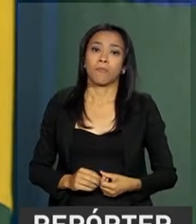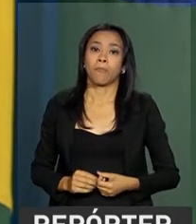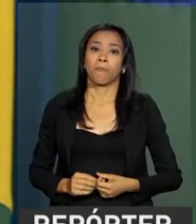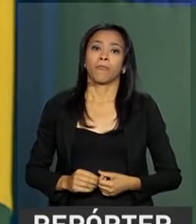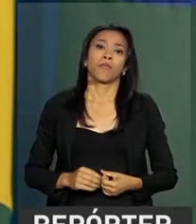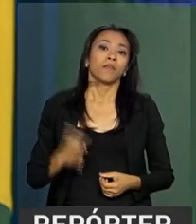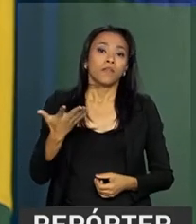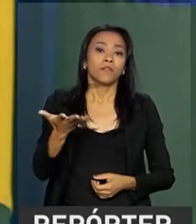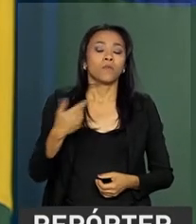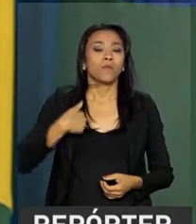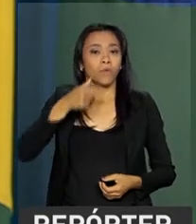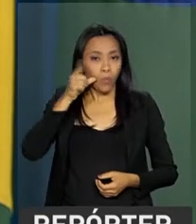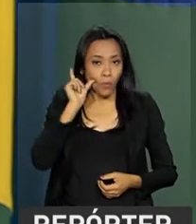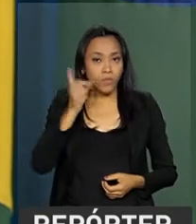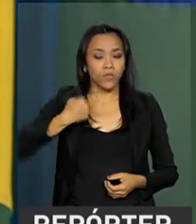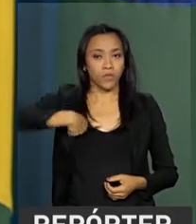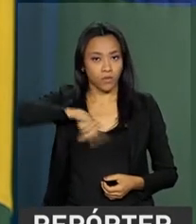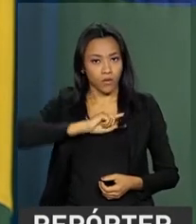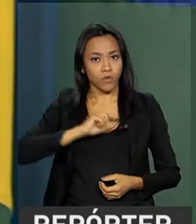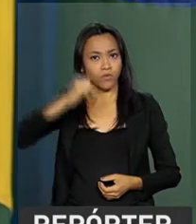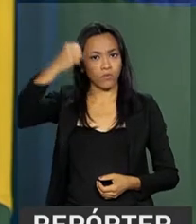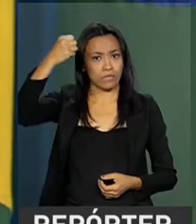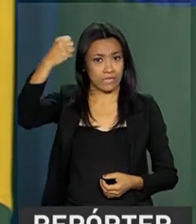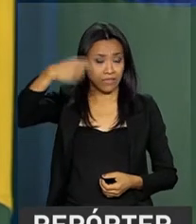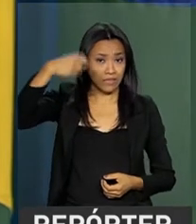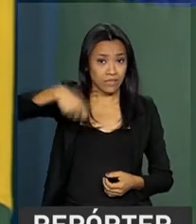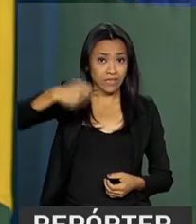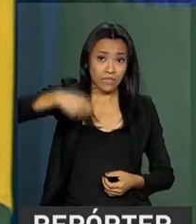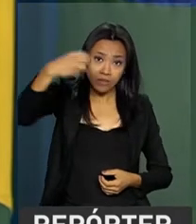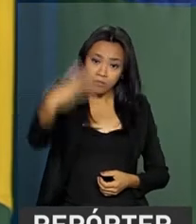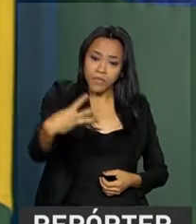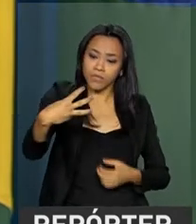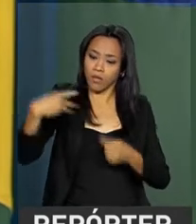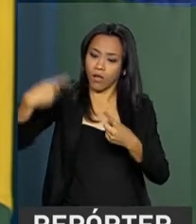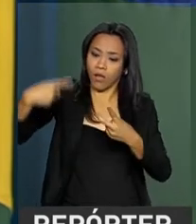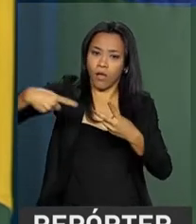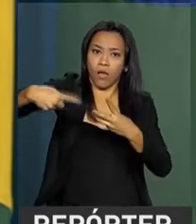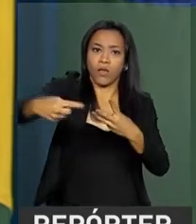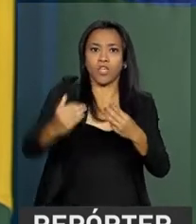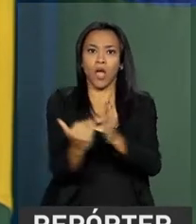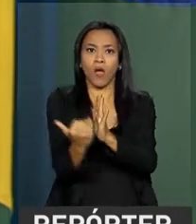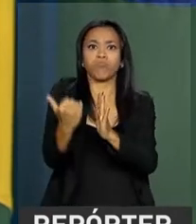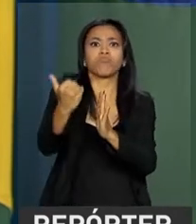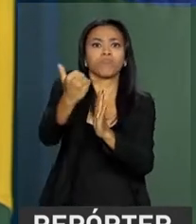ontem o terceiro mês consecutivo de alta